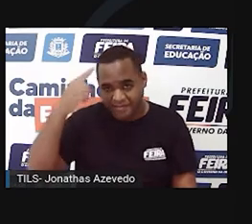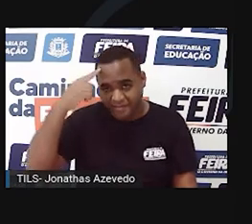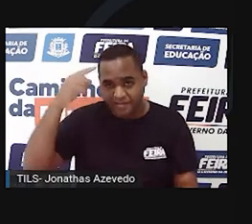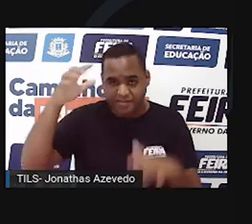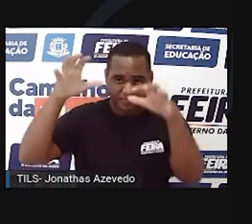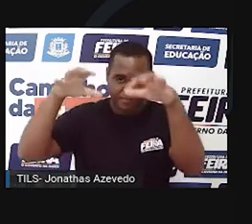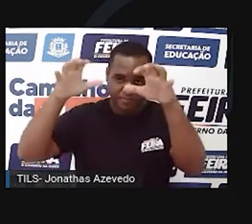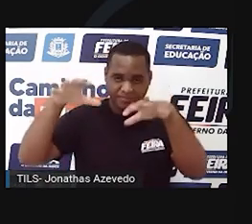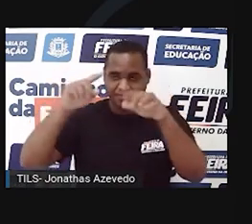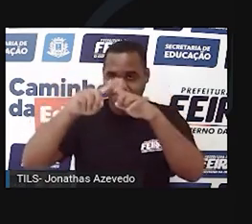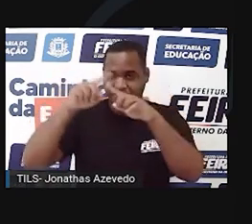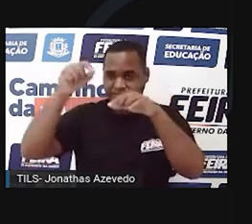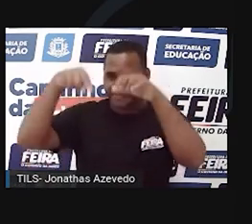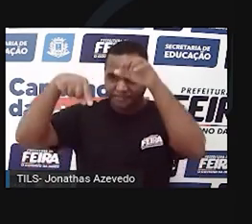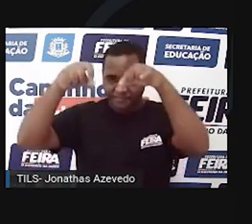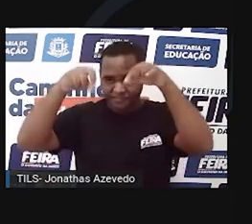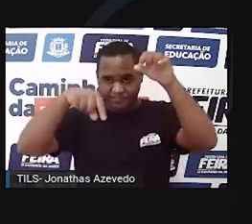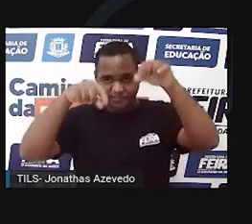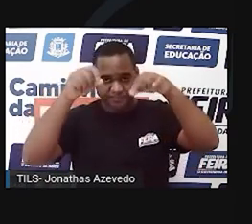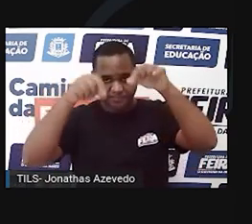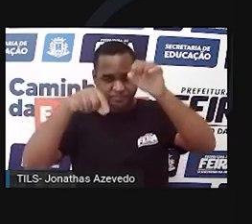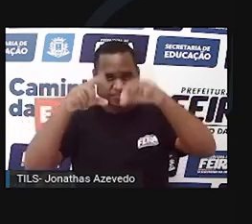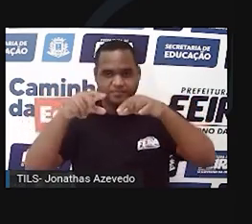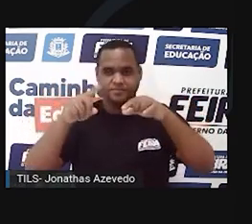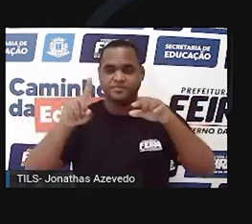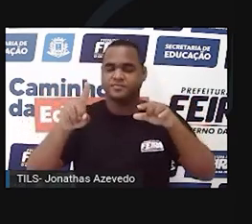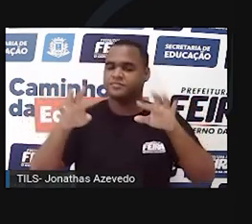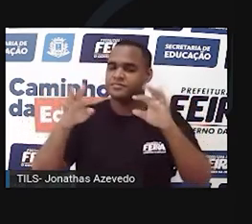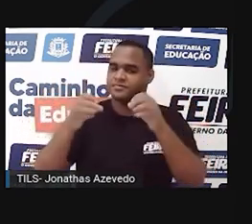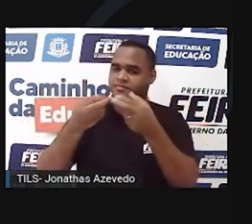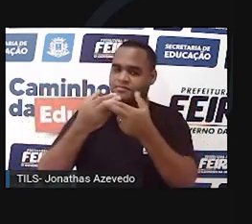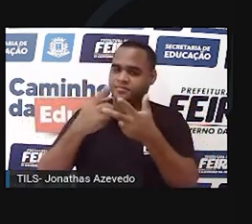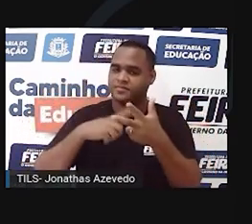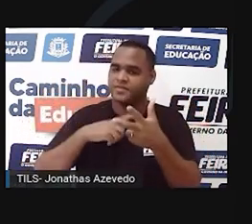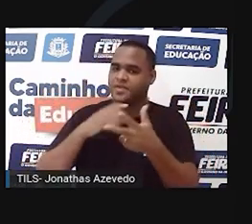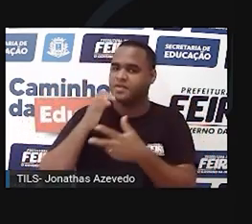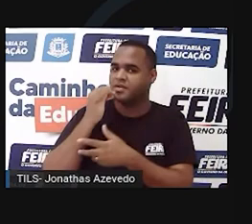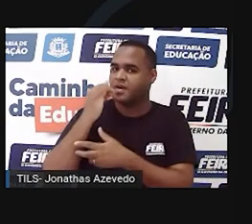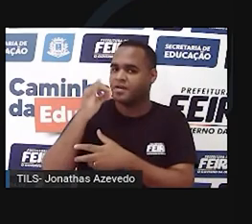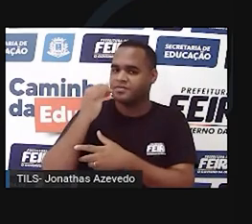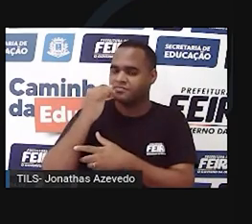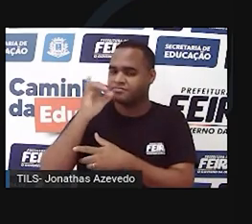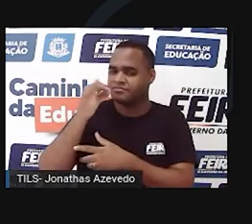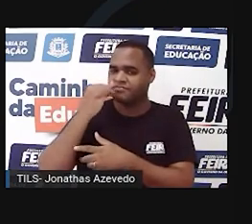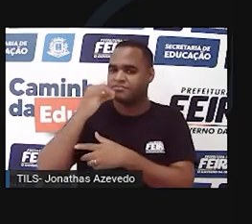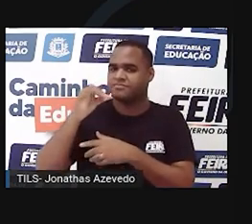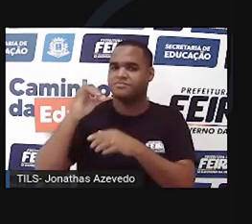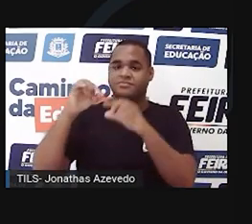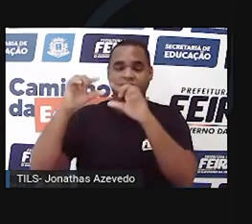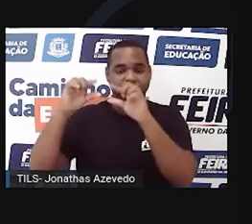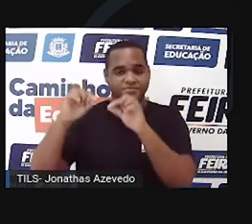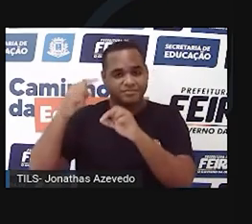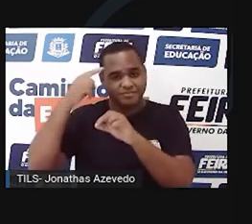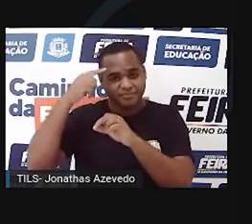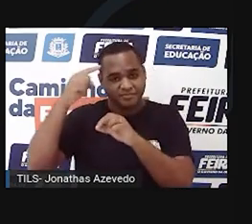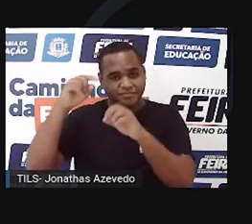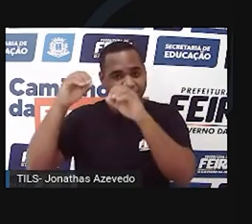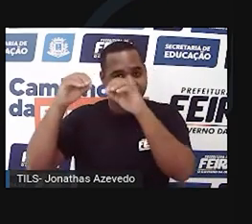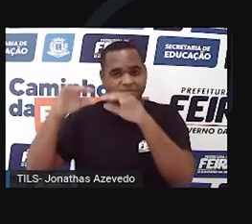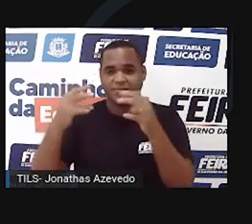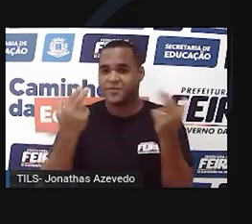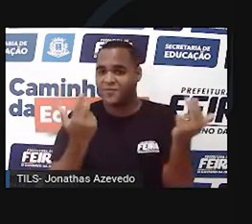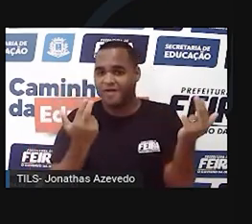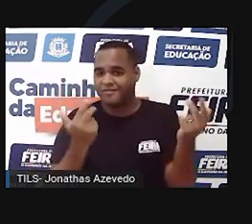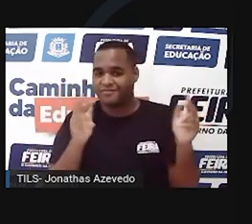exemplo. Isso significa que não vai ter tantos raios de luz chegando até você como